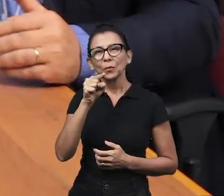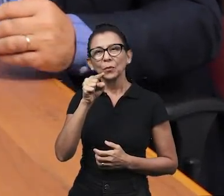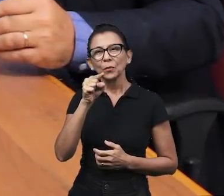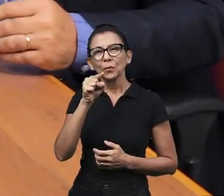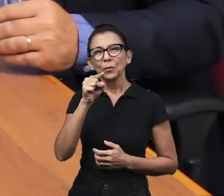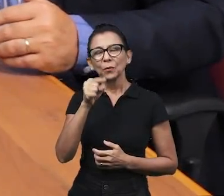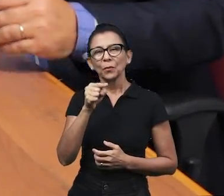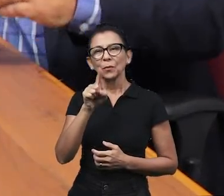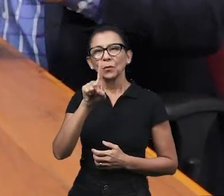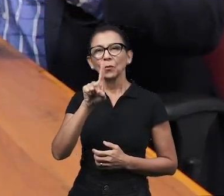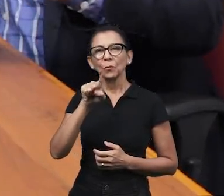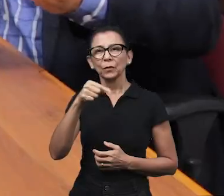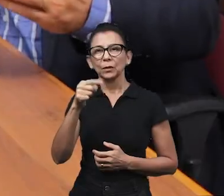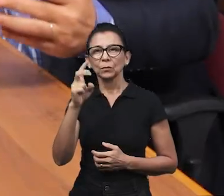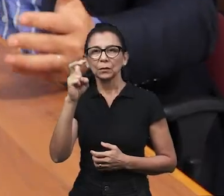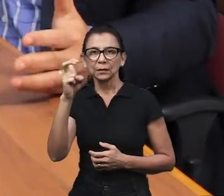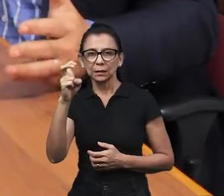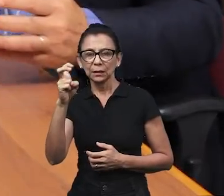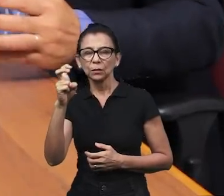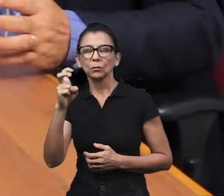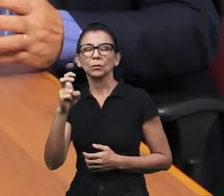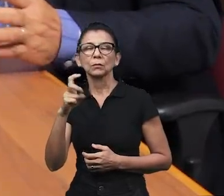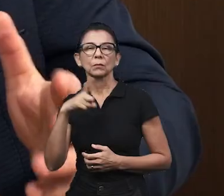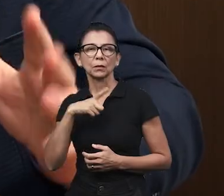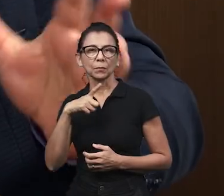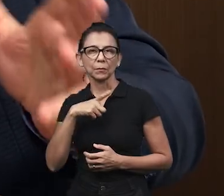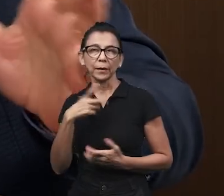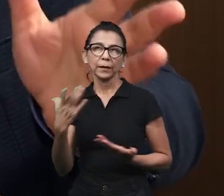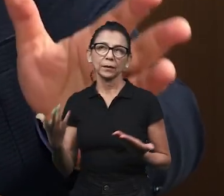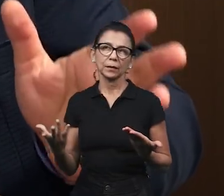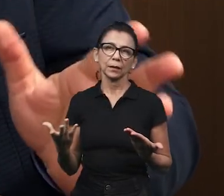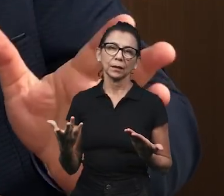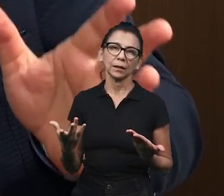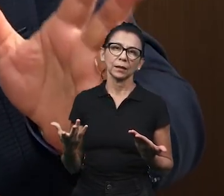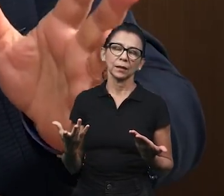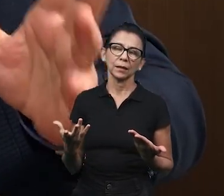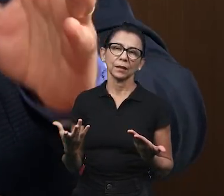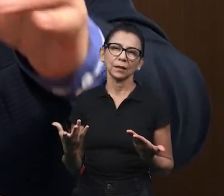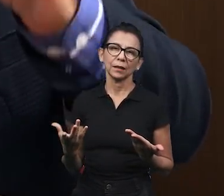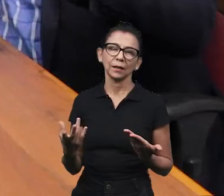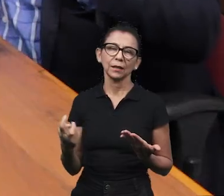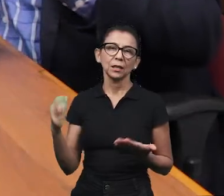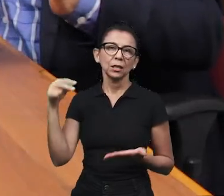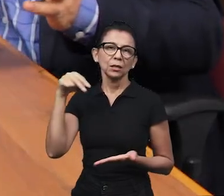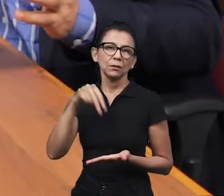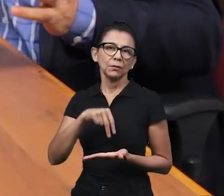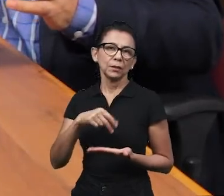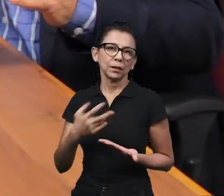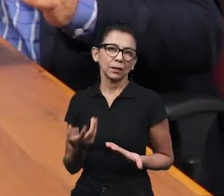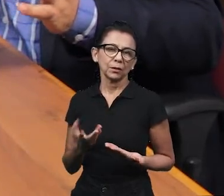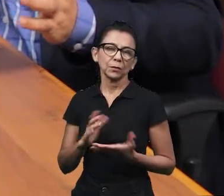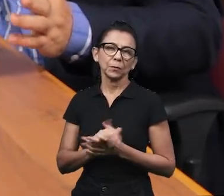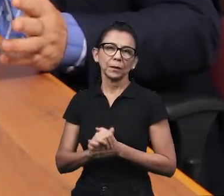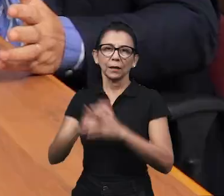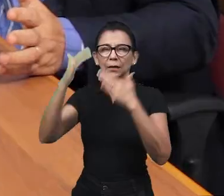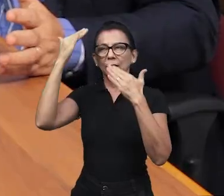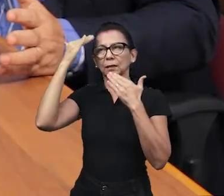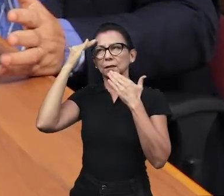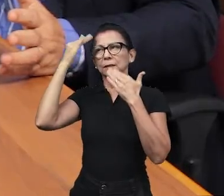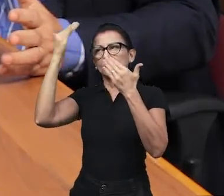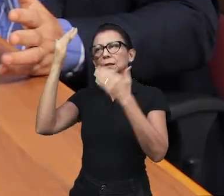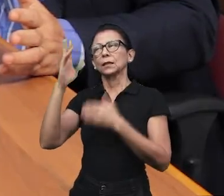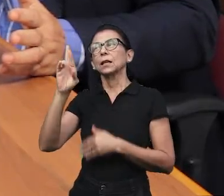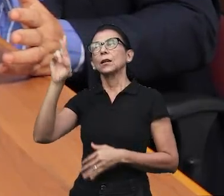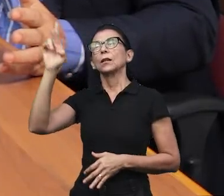ligados ao louvor ao Senhor, à glorificação, né? E tudo mais, porque às vezes as pessoas quer dizer assim, e o outro e-mail que faltou, né? Tem